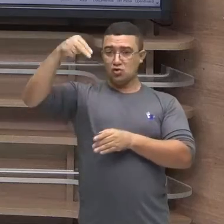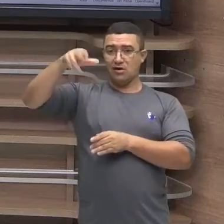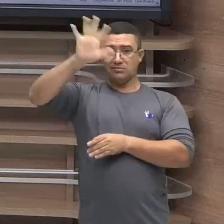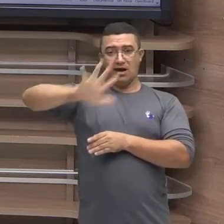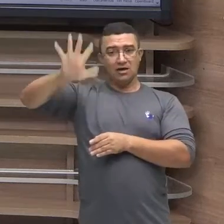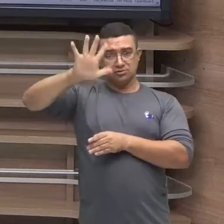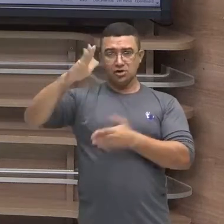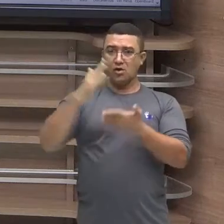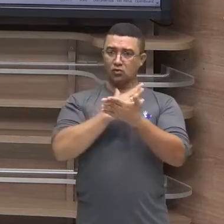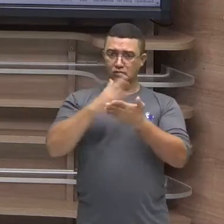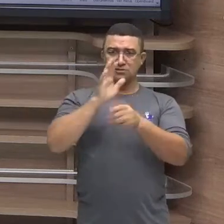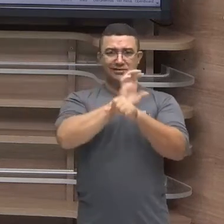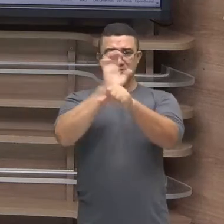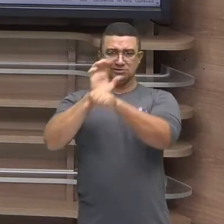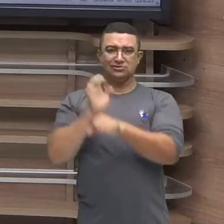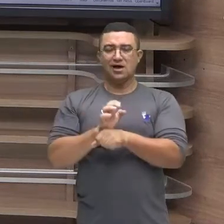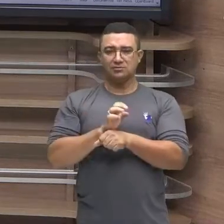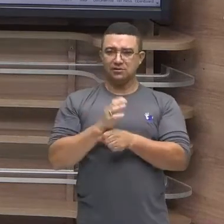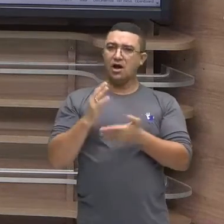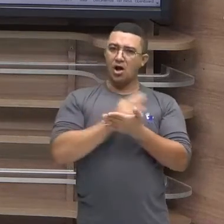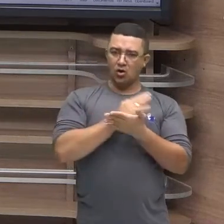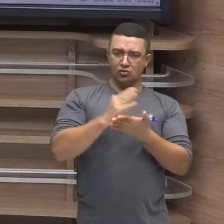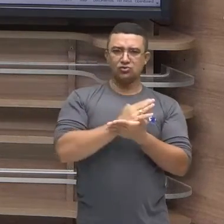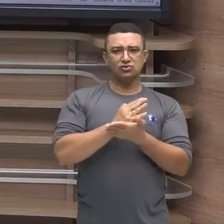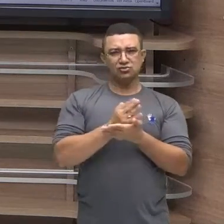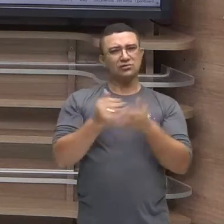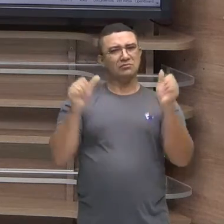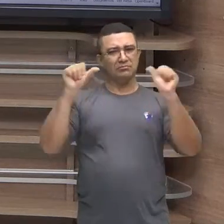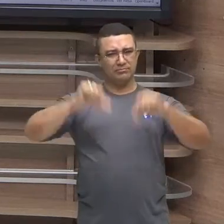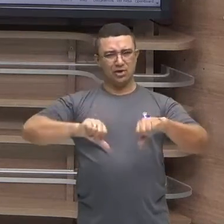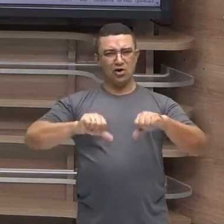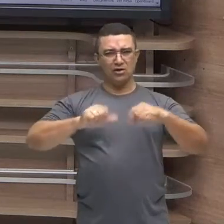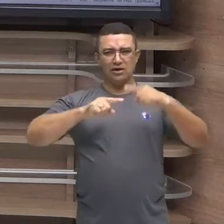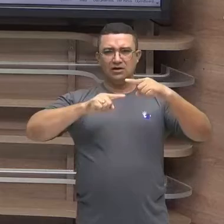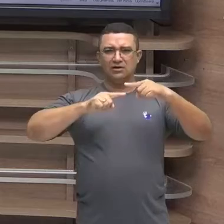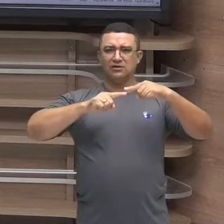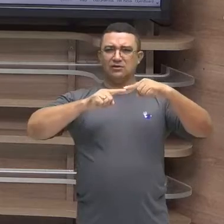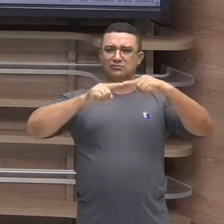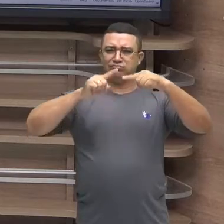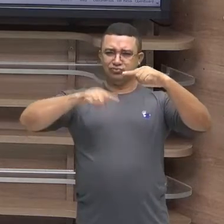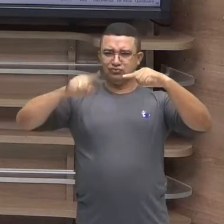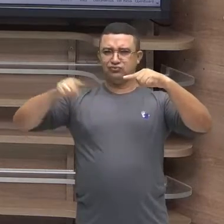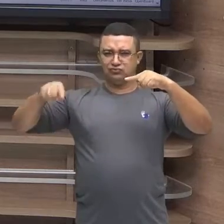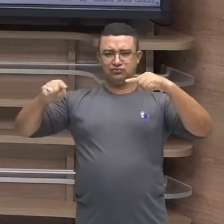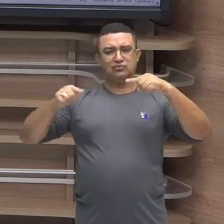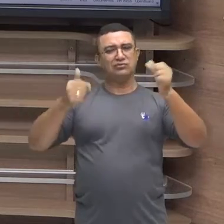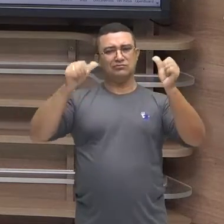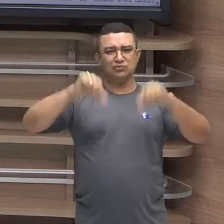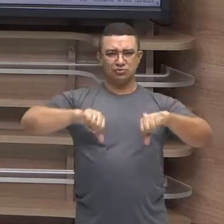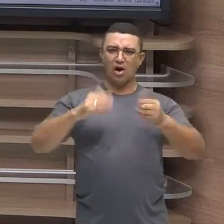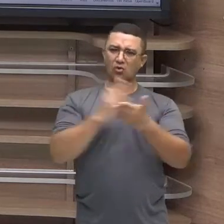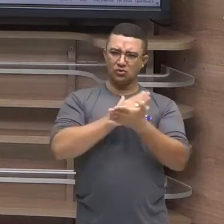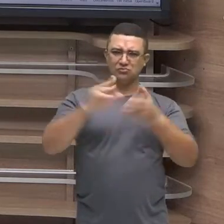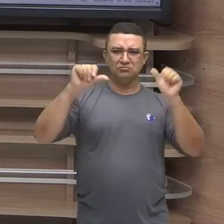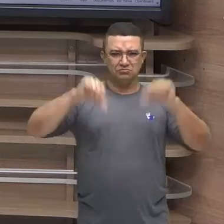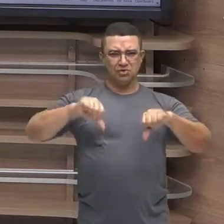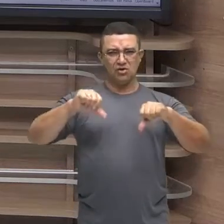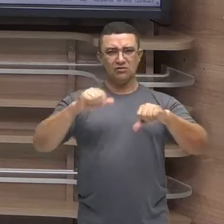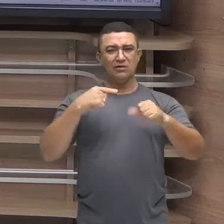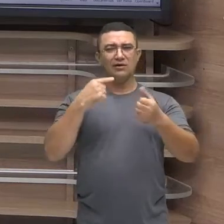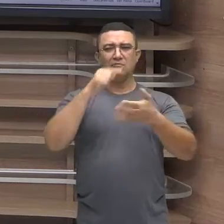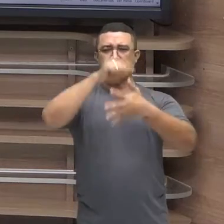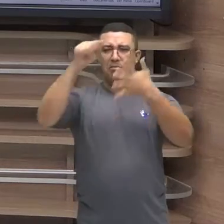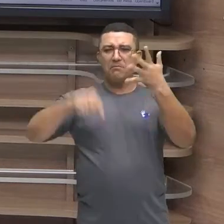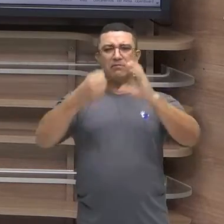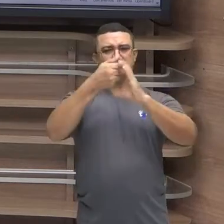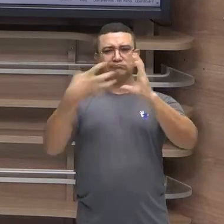eles se apresentam nesse ranking, né, como as últimas colocações, né? E a gente tem diversos fatores que vão